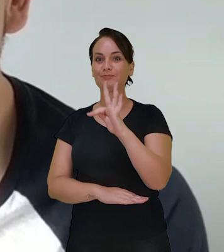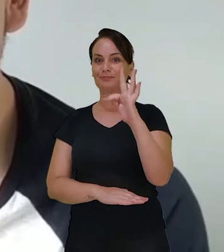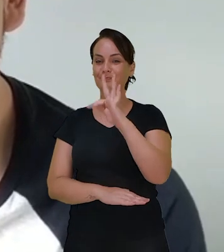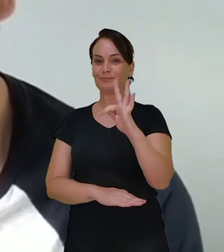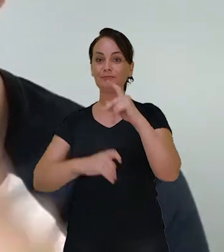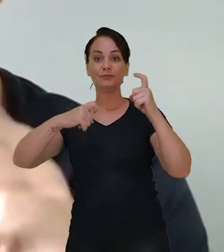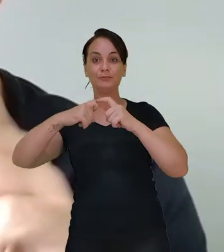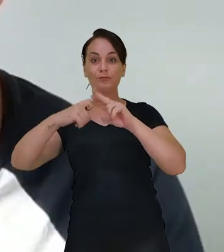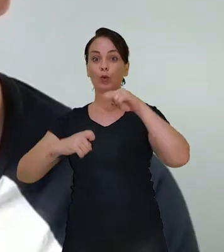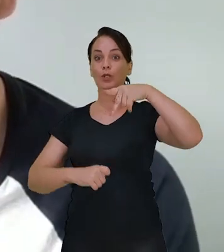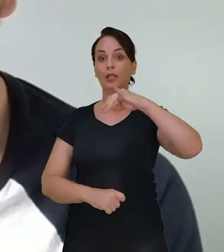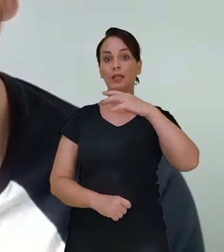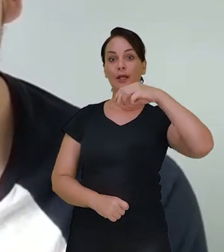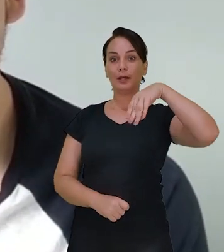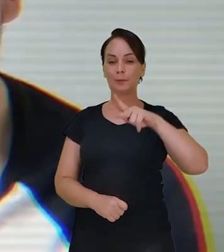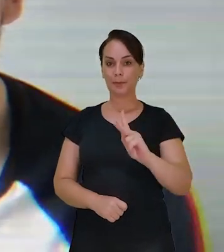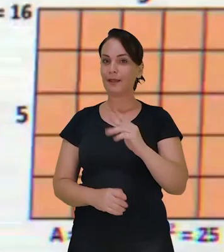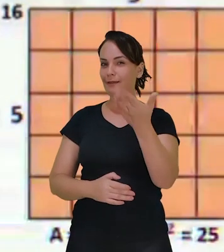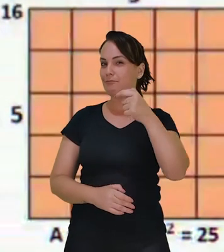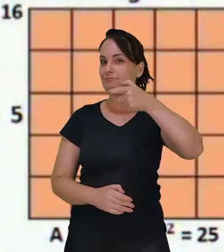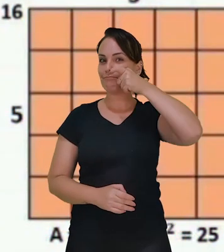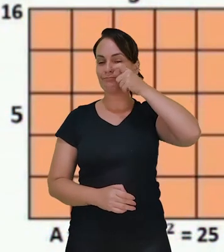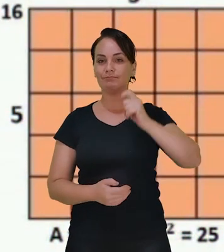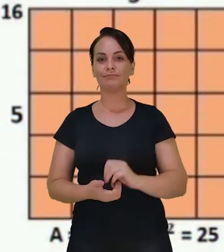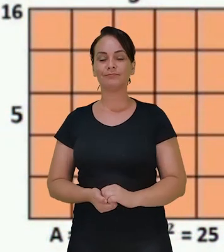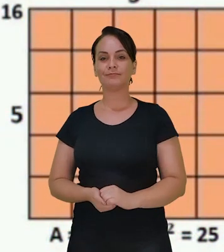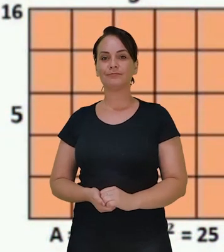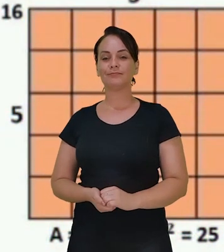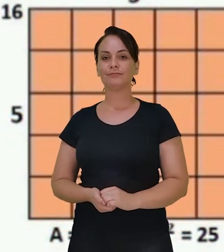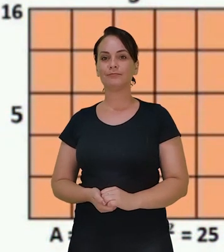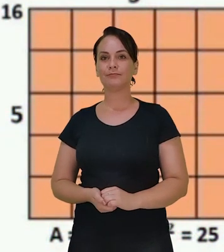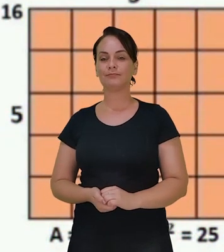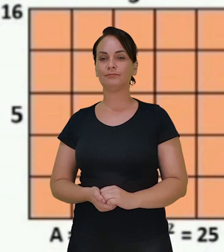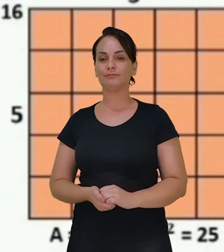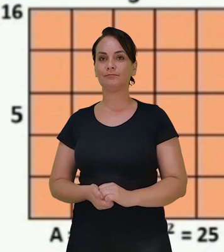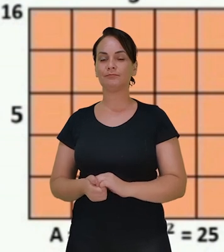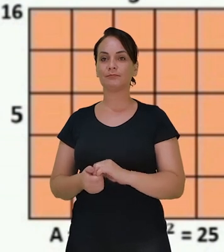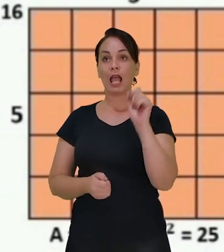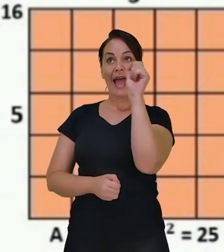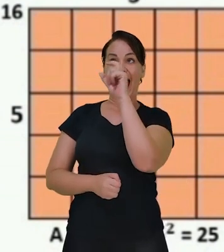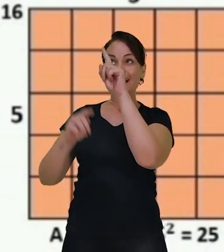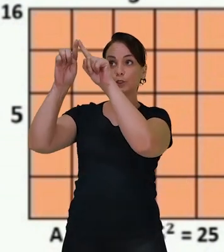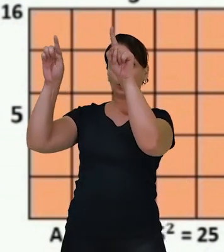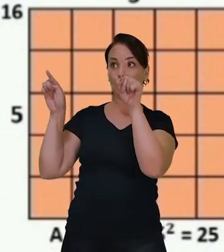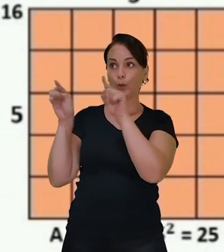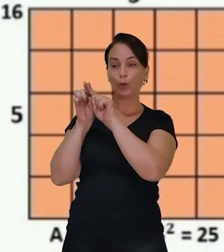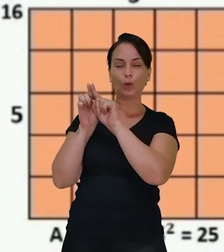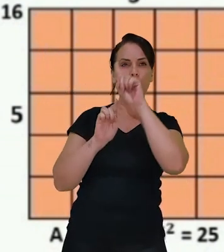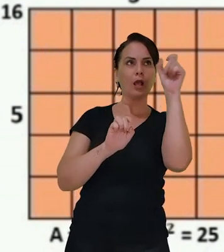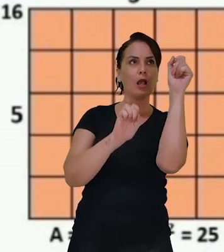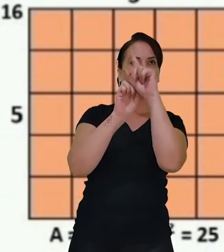de Medicina da Unicamp. Na sequência, acompanhe. A área do quadrado azul mais a área do quadrado